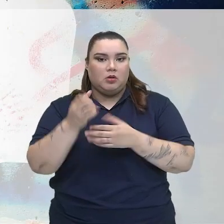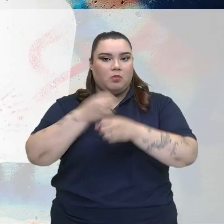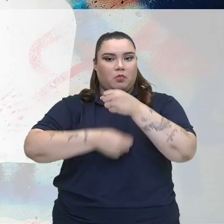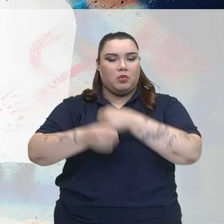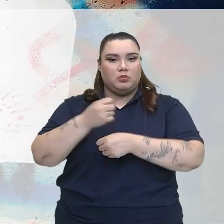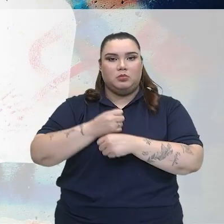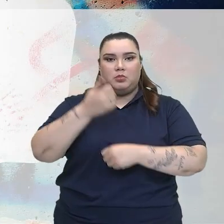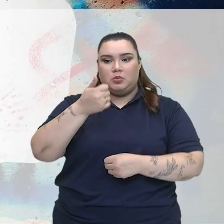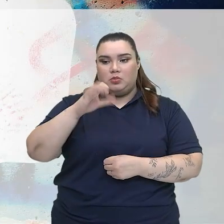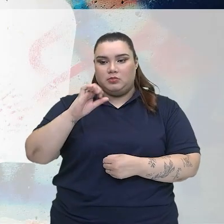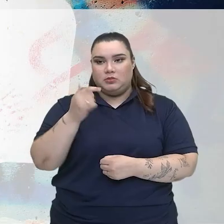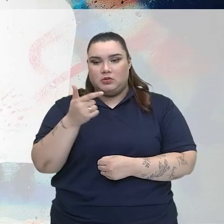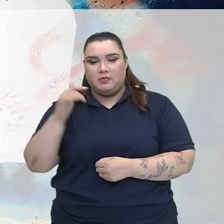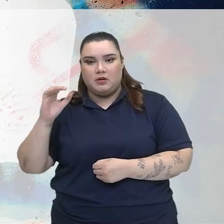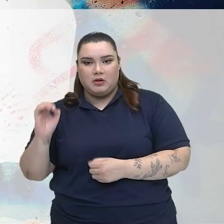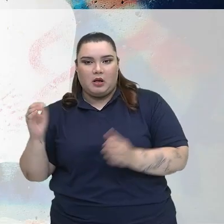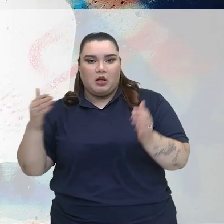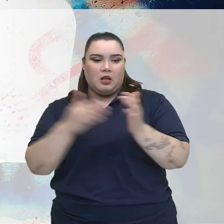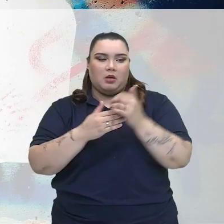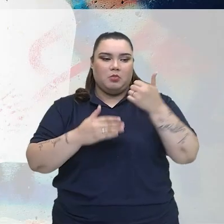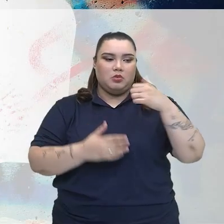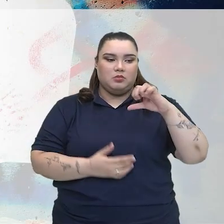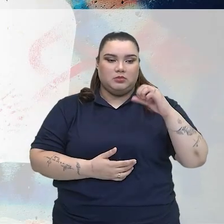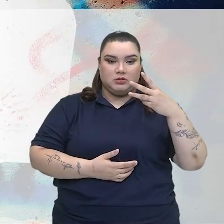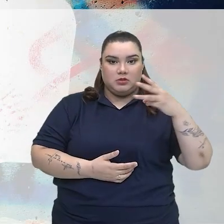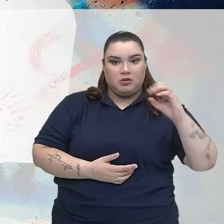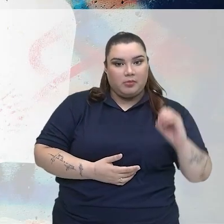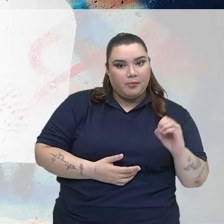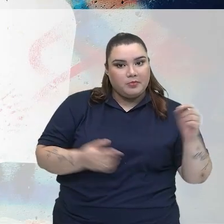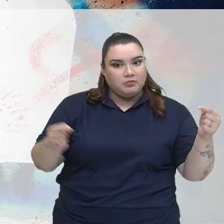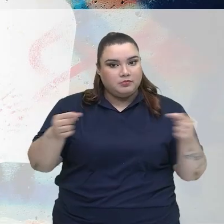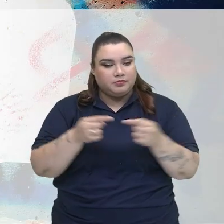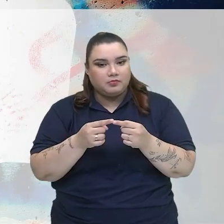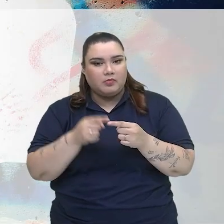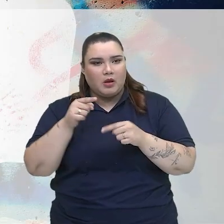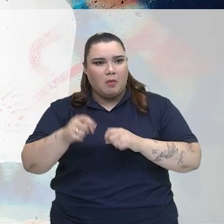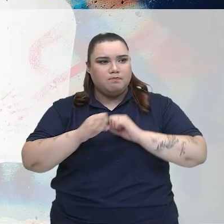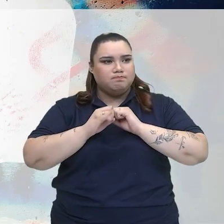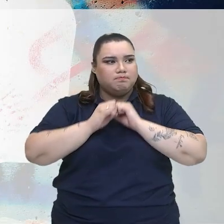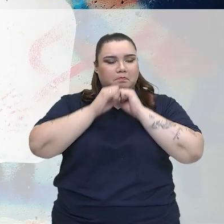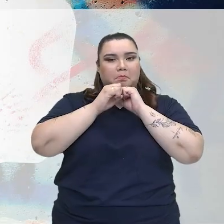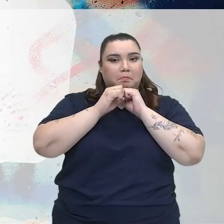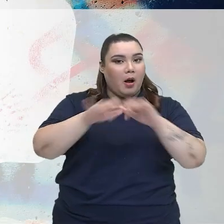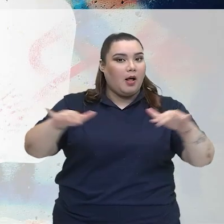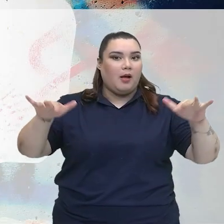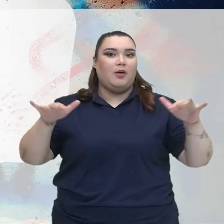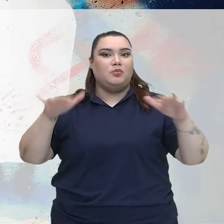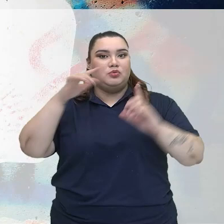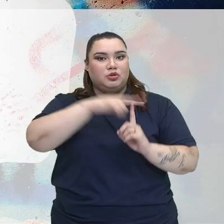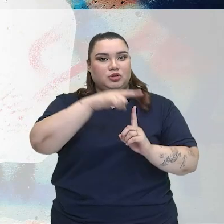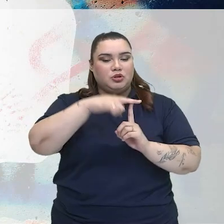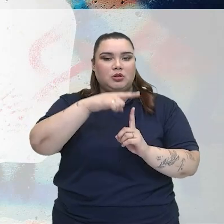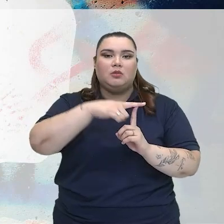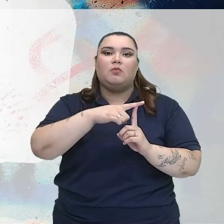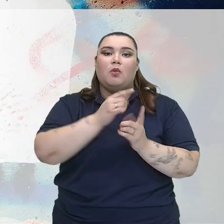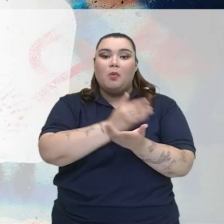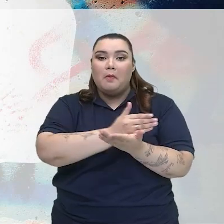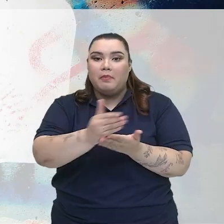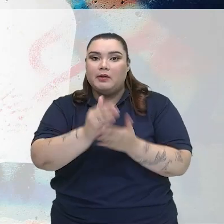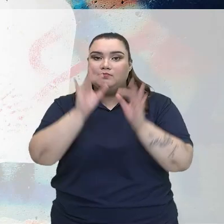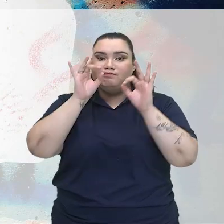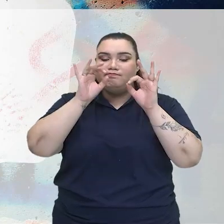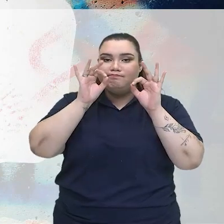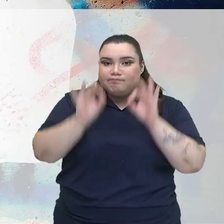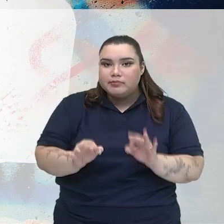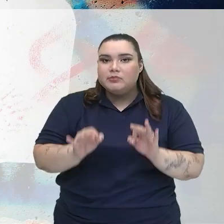de 1920, 1930, esse boom, essa explosão desse estilo passou a acontecer